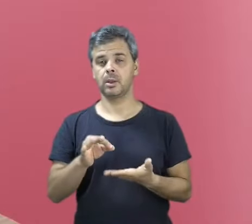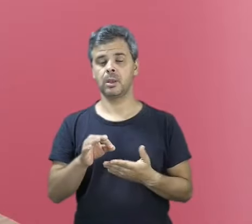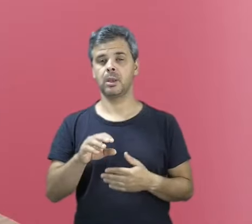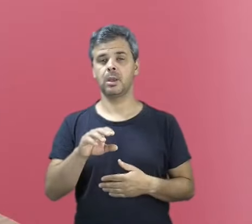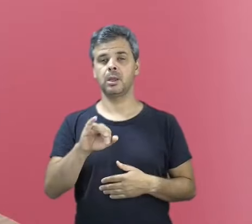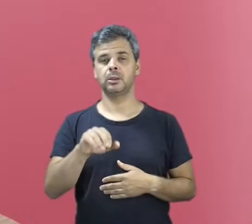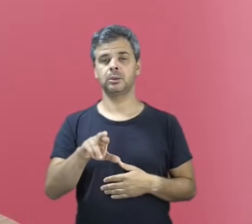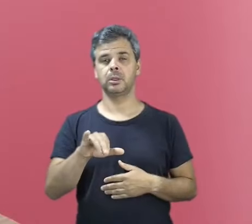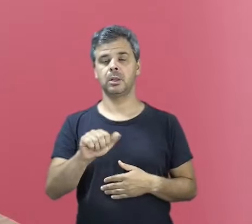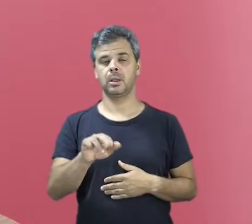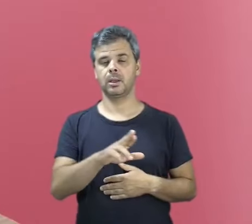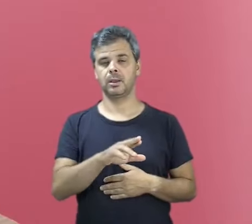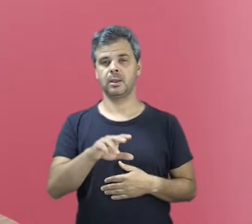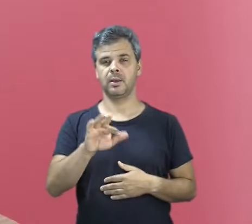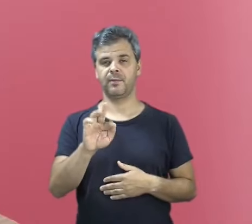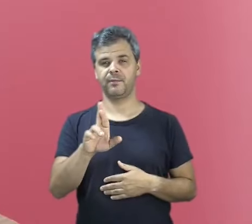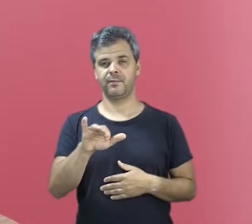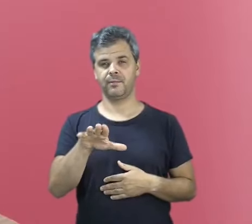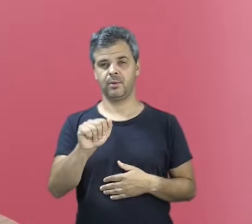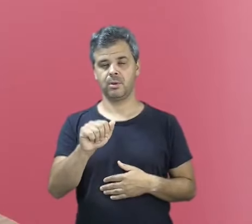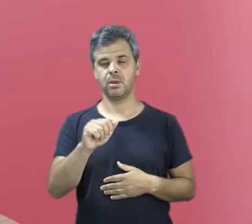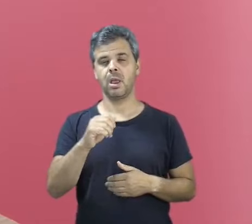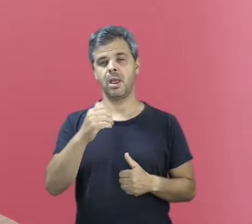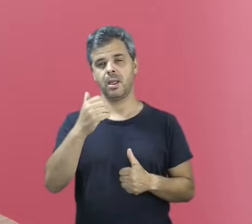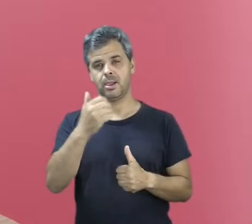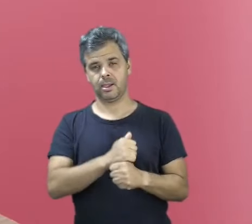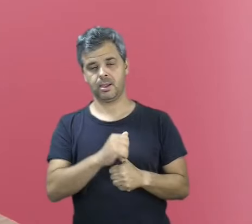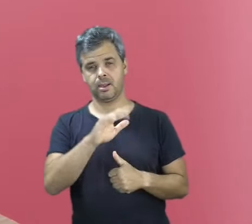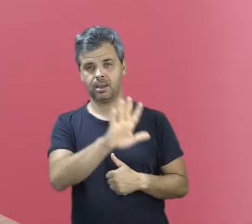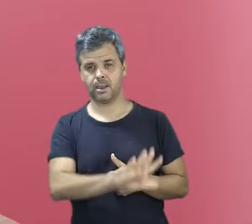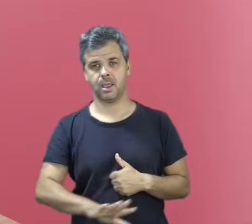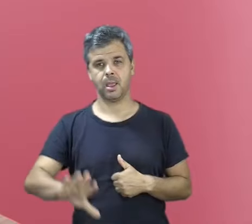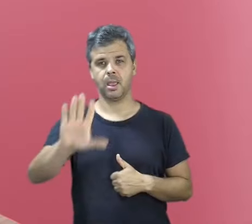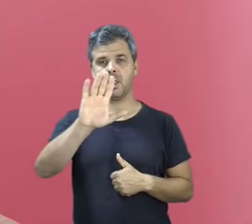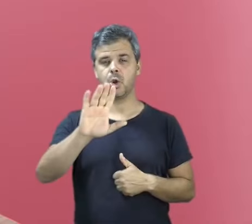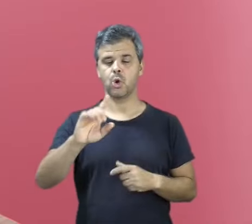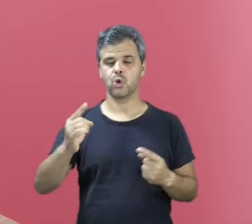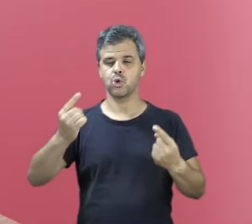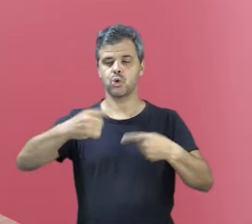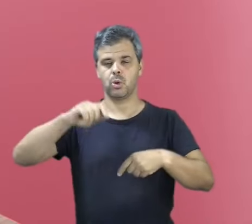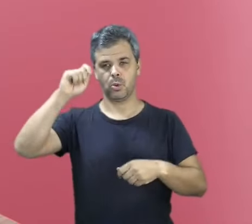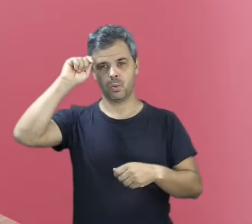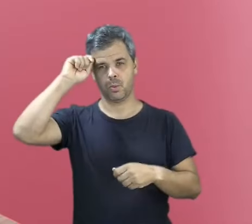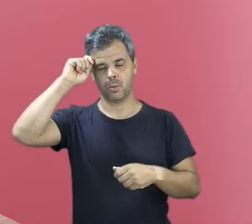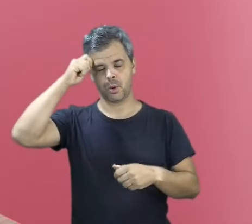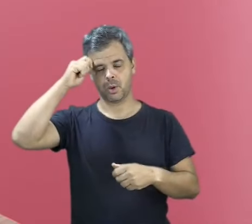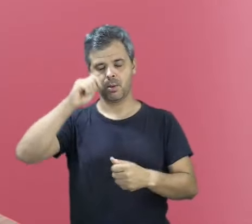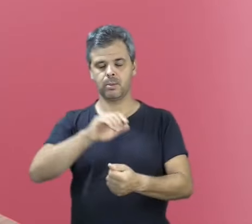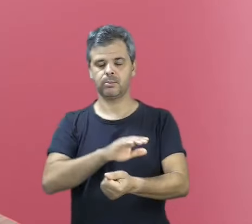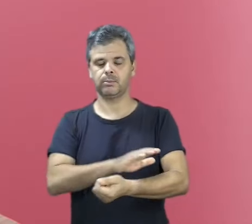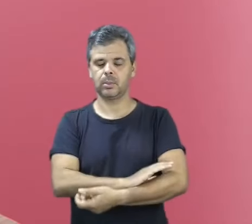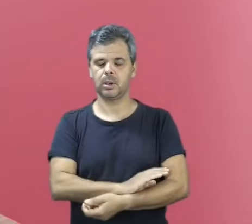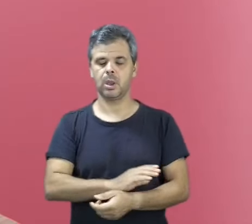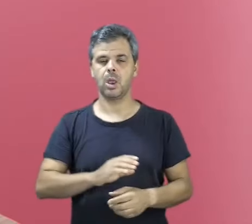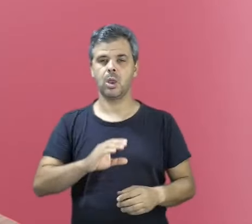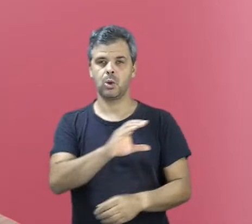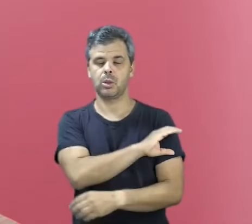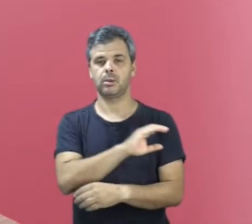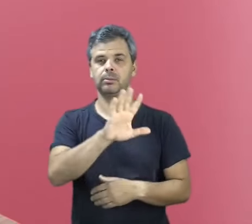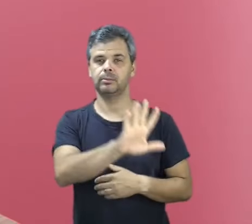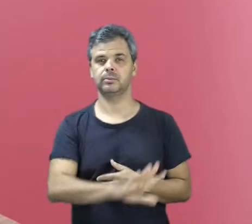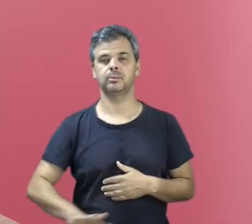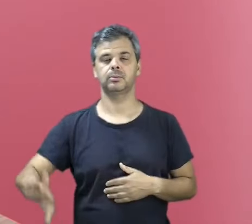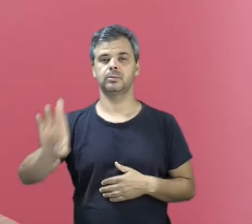Janaína Fernandes, que é secretária adjunta nacional de combate ao racismo do PT e coordenadora geral